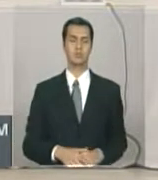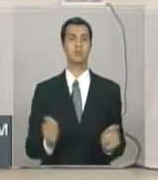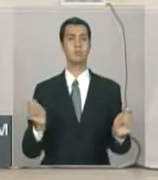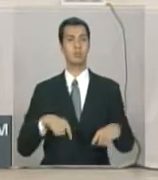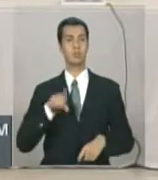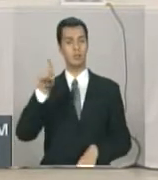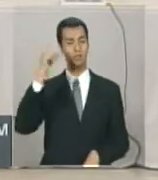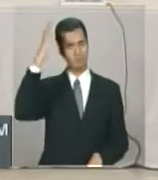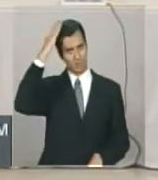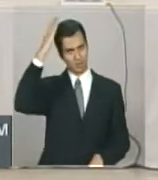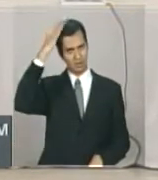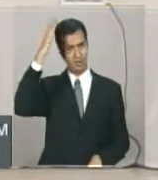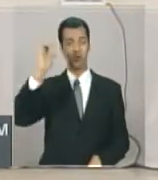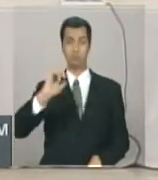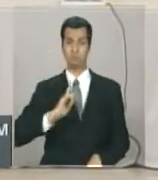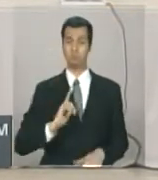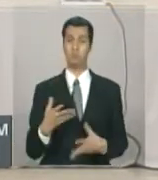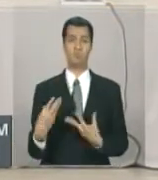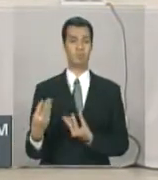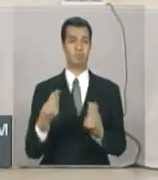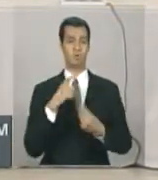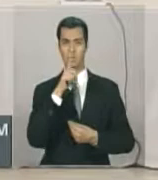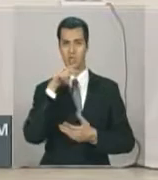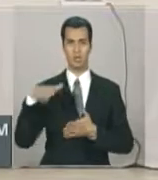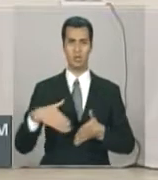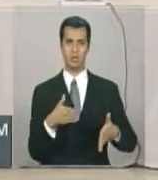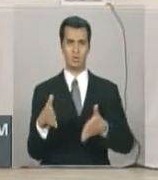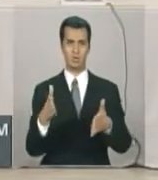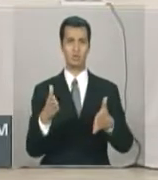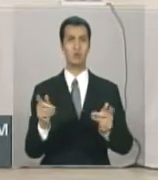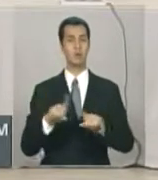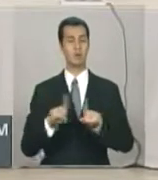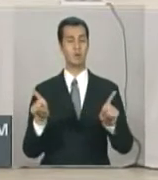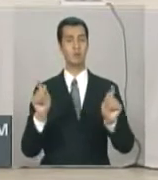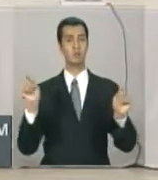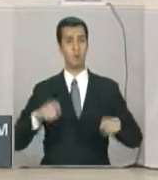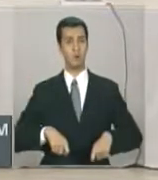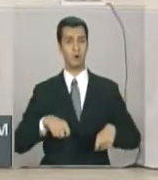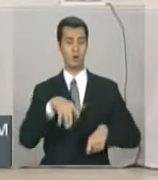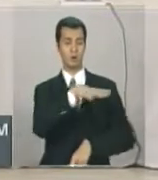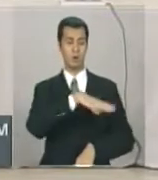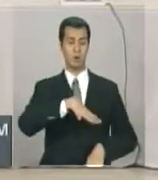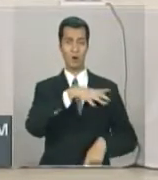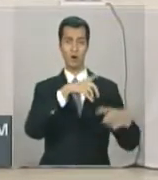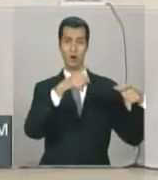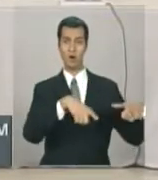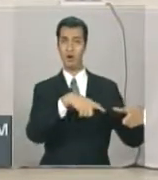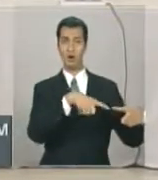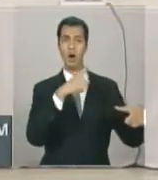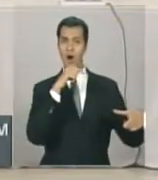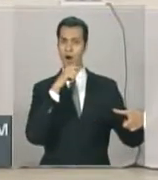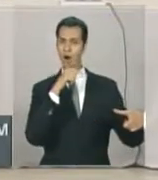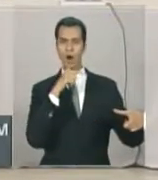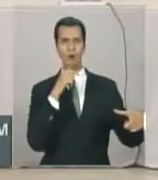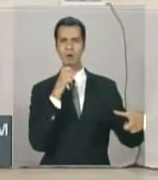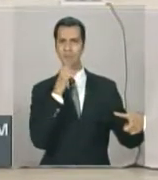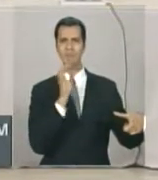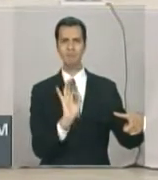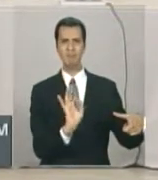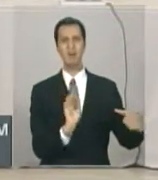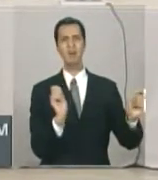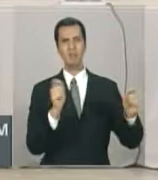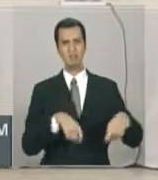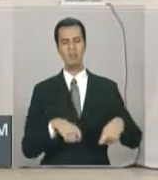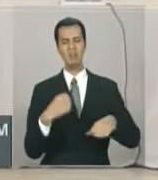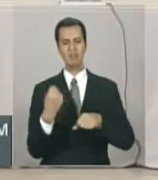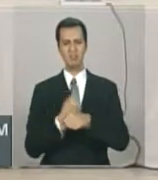caso do Paraná é um estado bem servido de rios, mas você pode ter uma determinada comunidade em que a água não chega até lá. Então, redes para